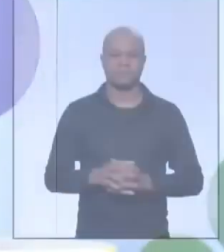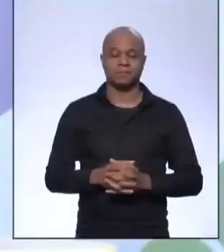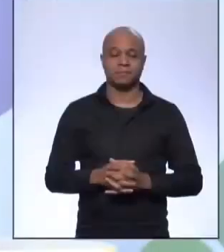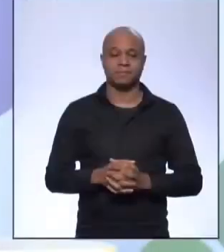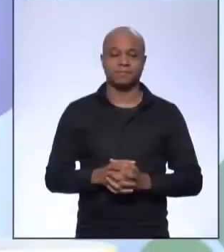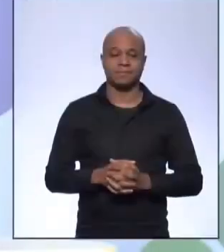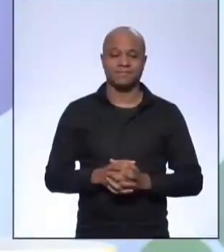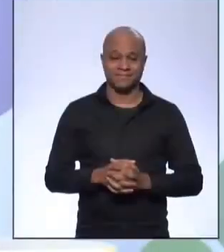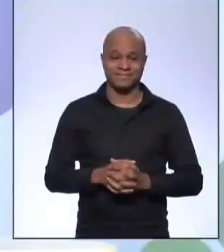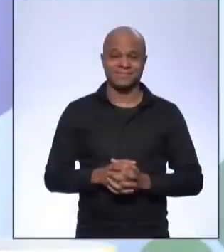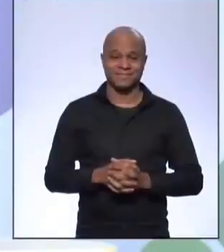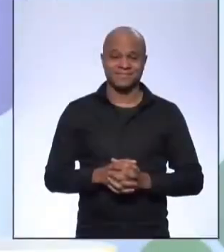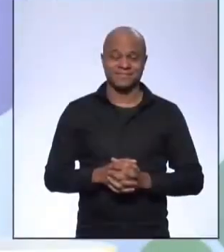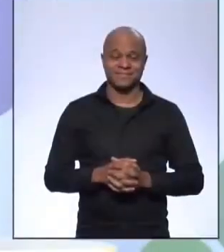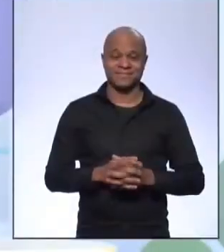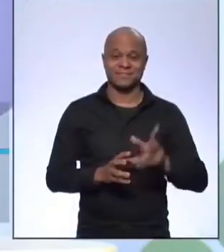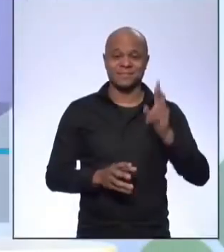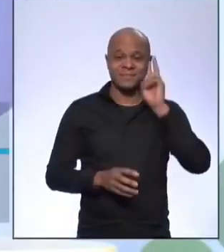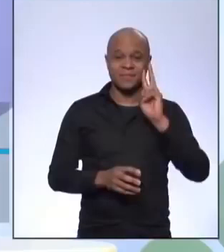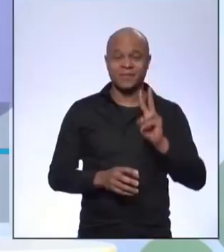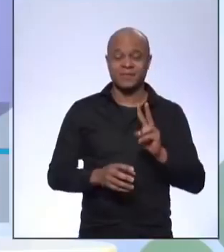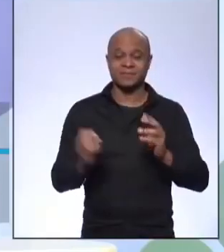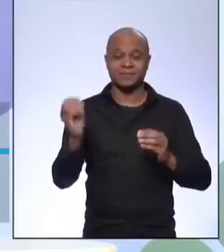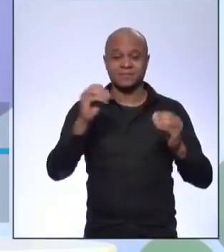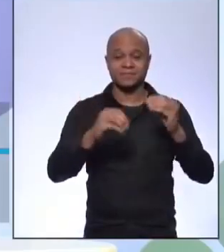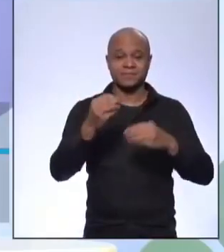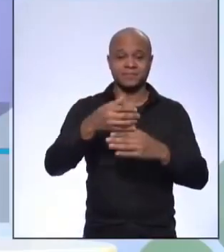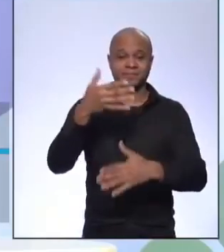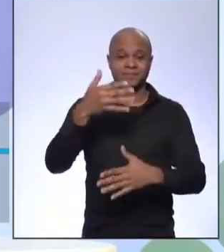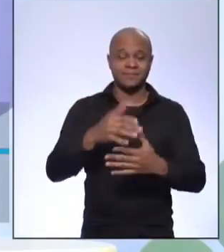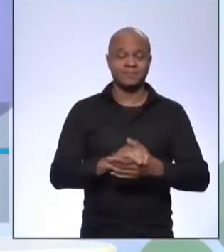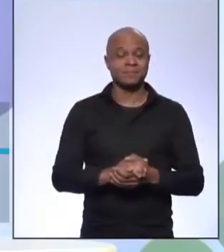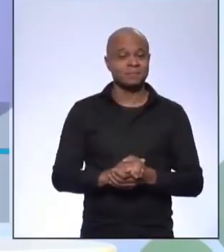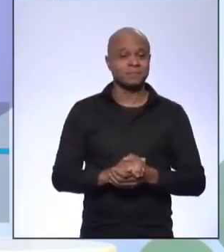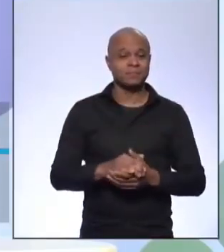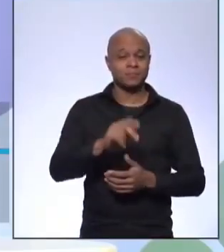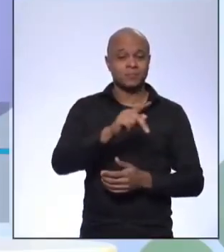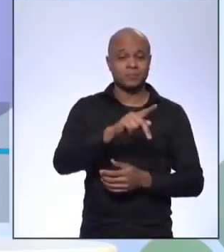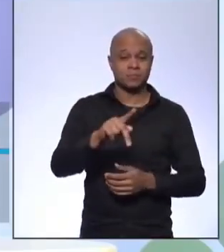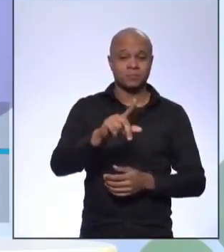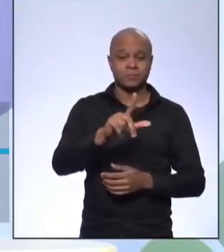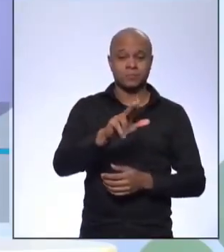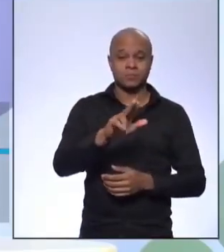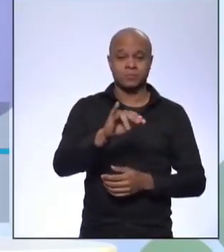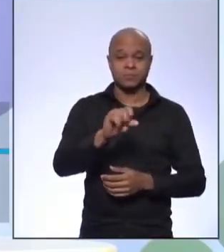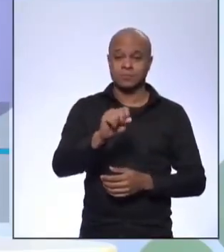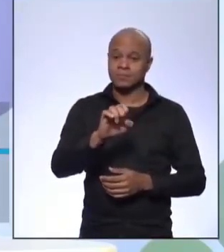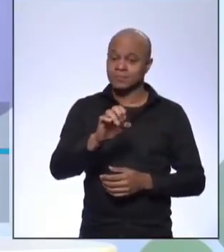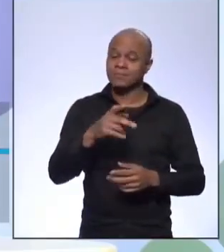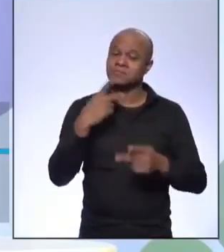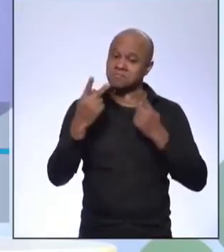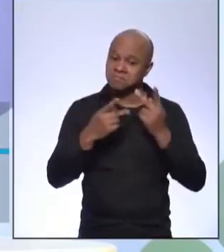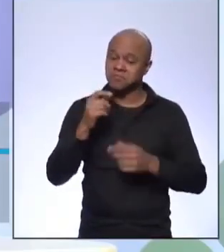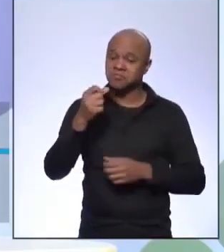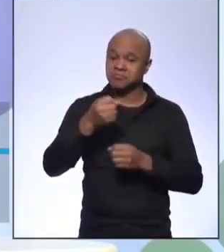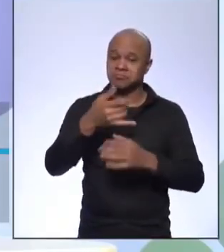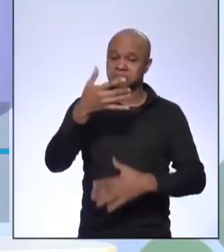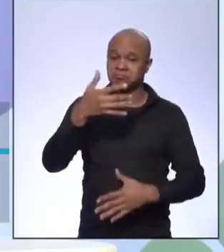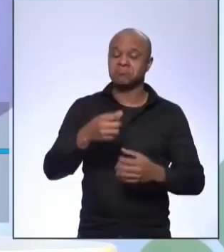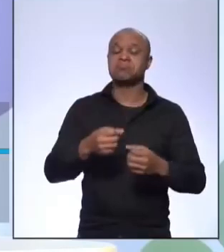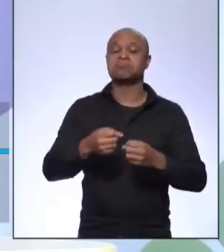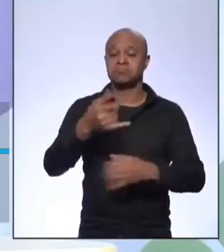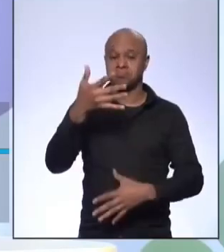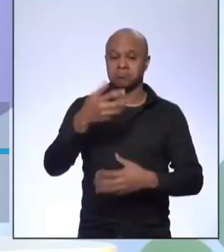Vamos lá? Vamos ver o que vocês estão escrevendo aqui no chat. Professora Luísa está bombando o chat, está subindo aqui